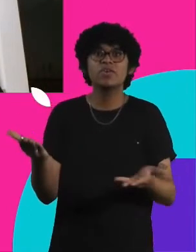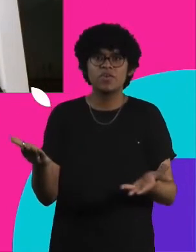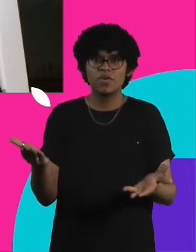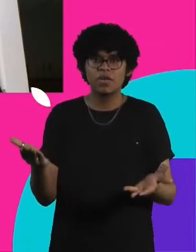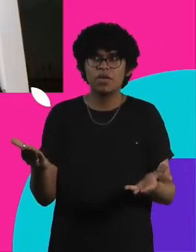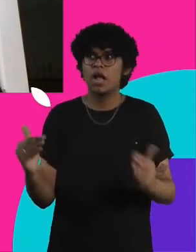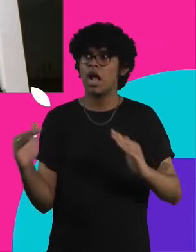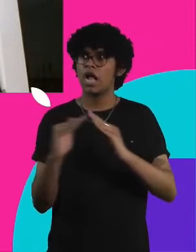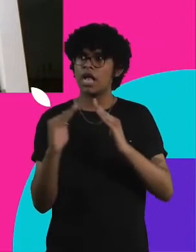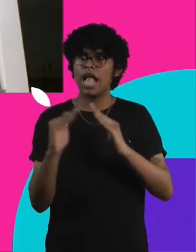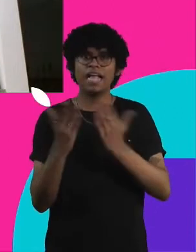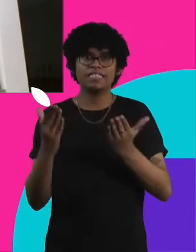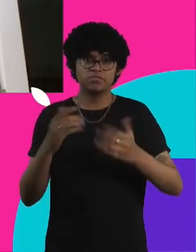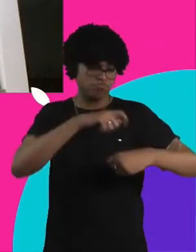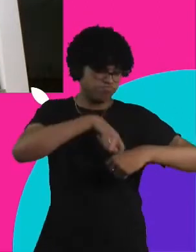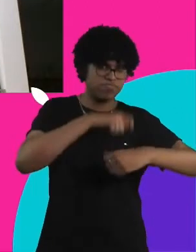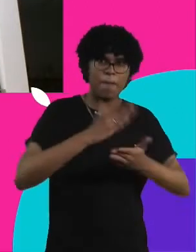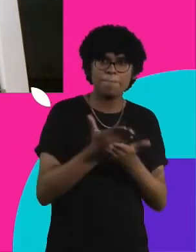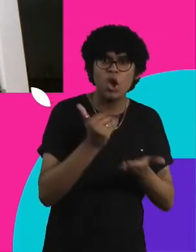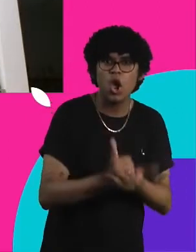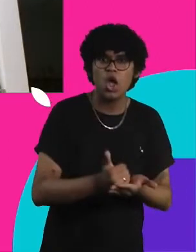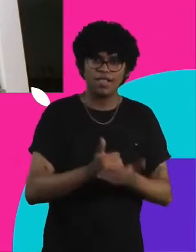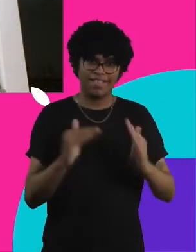sua casa de bolo, o seu bolo em casa, que